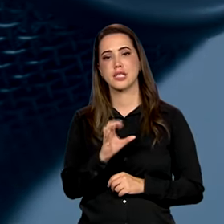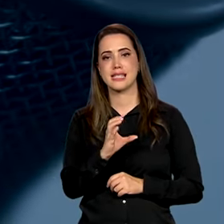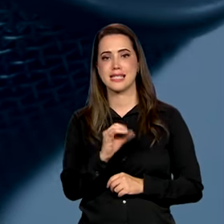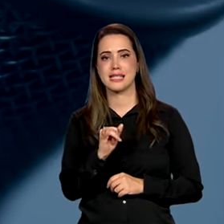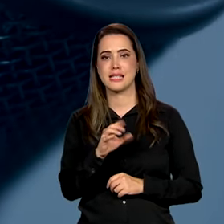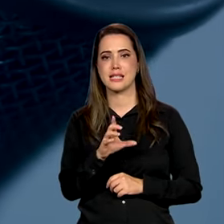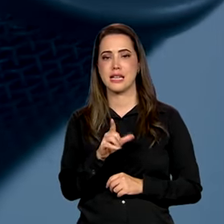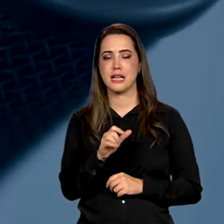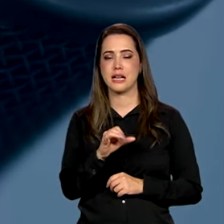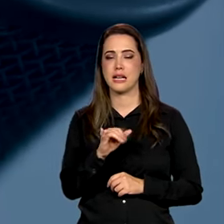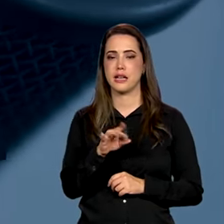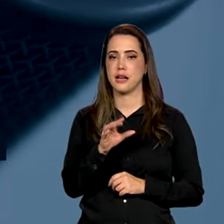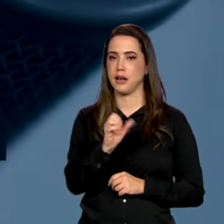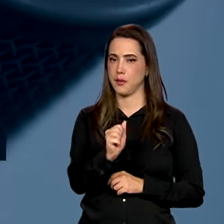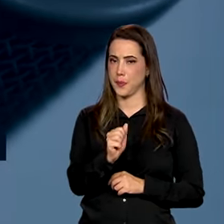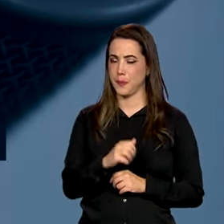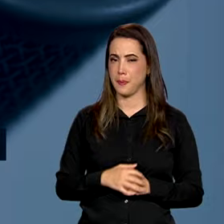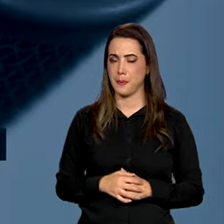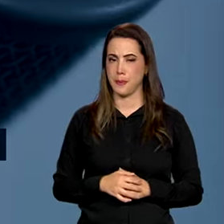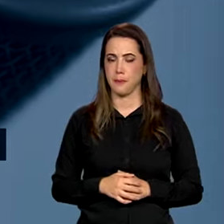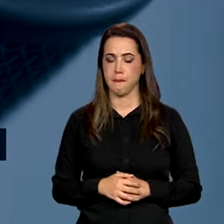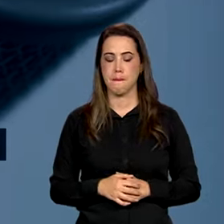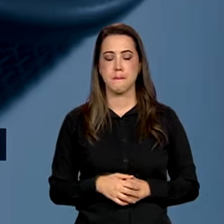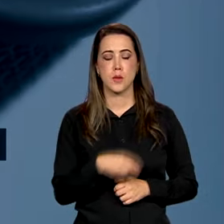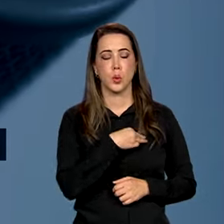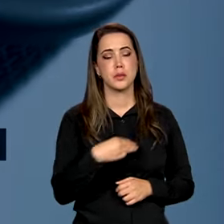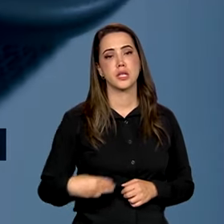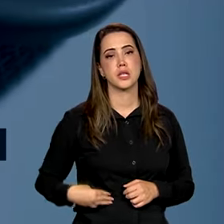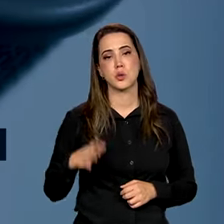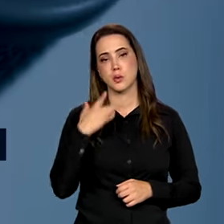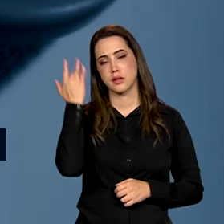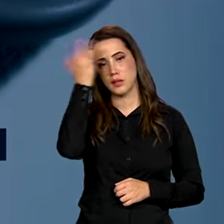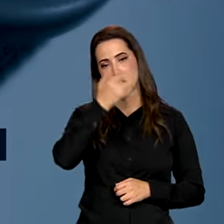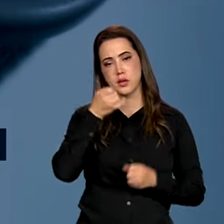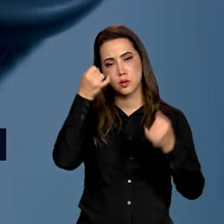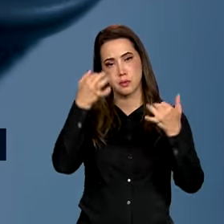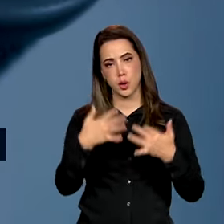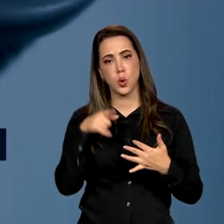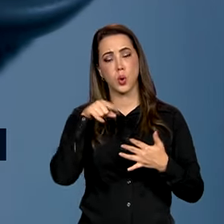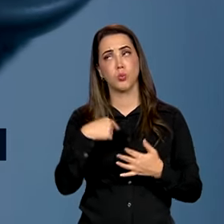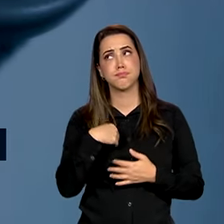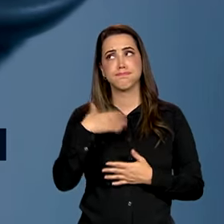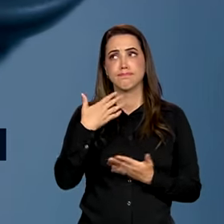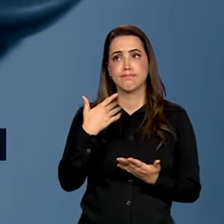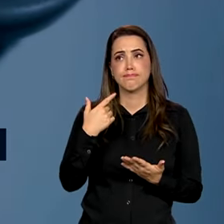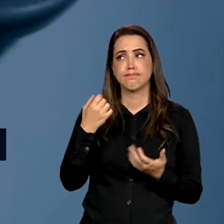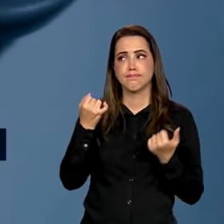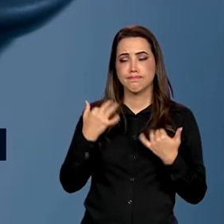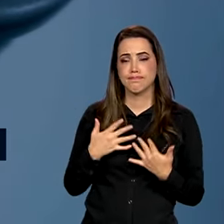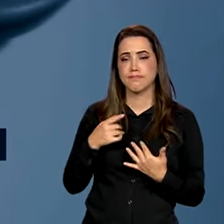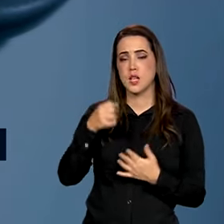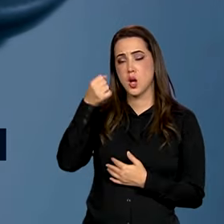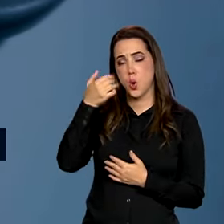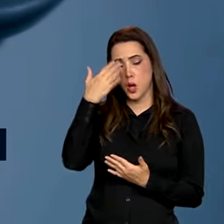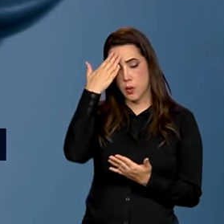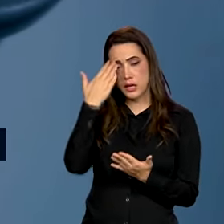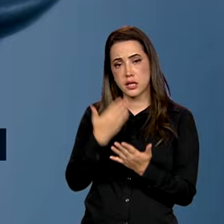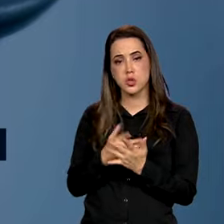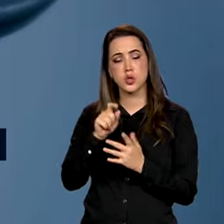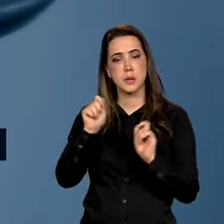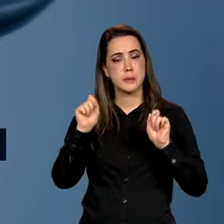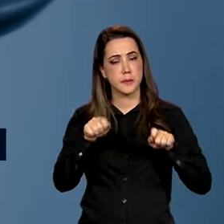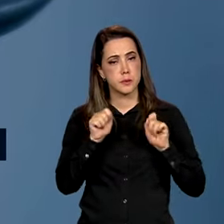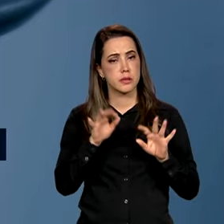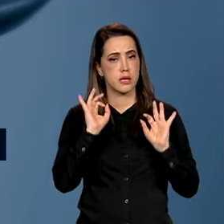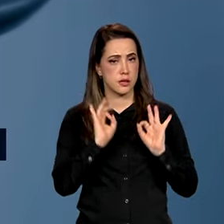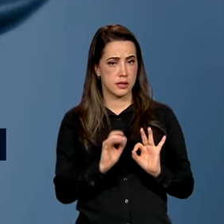defendeu a nova regra fiscal entendo que esse aqui é uma essa é uma possibilidade concreta de nós a partir